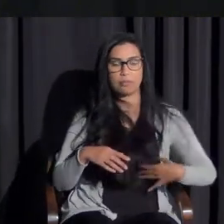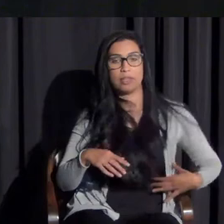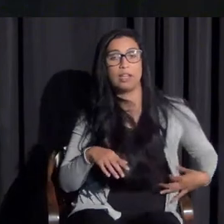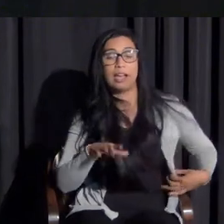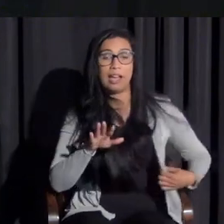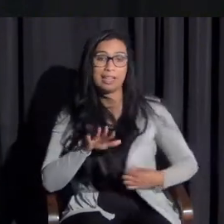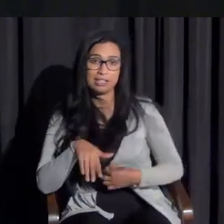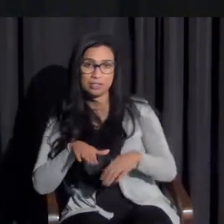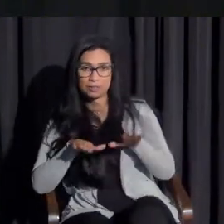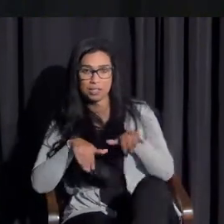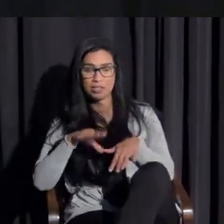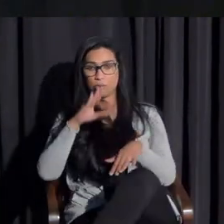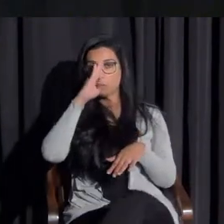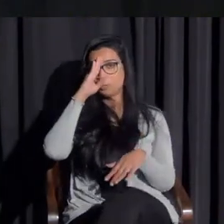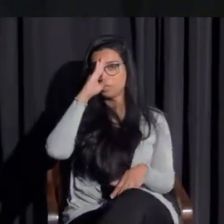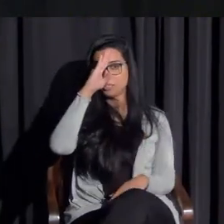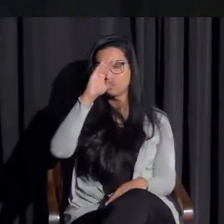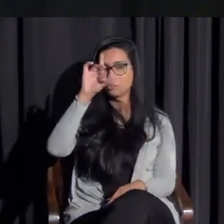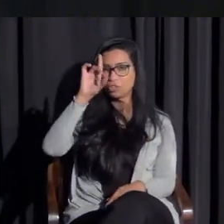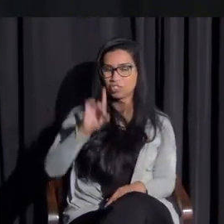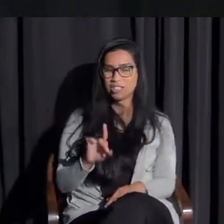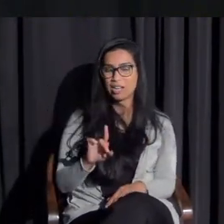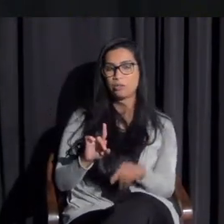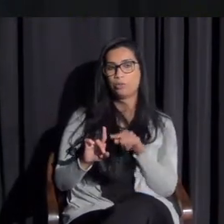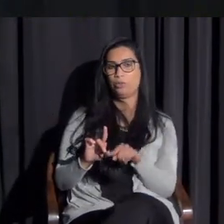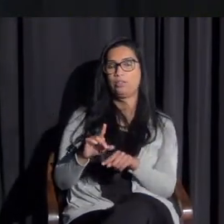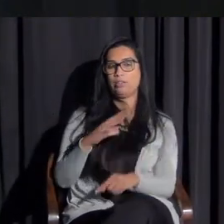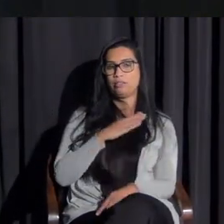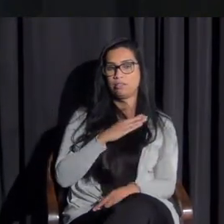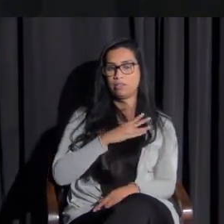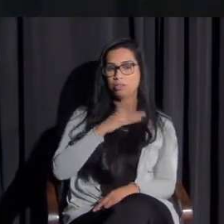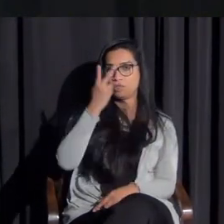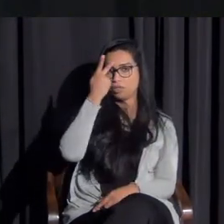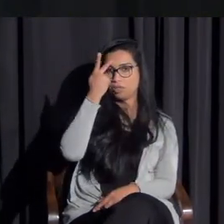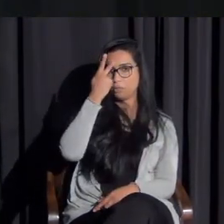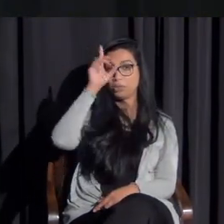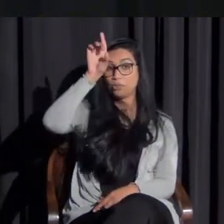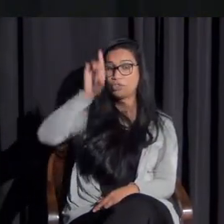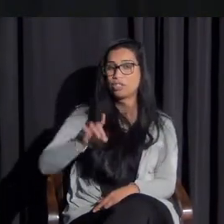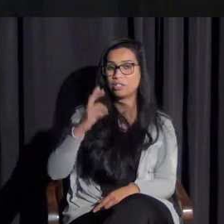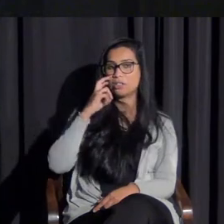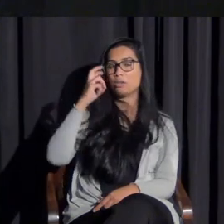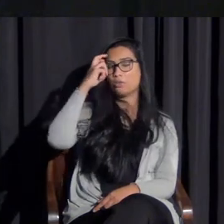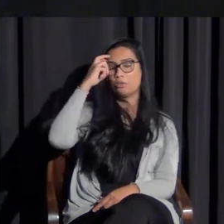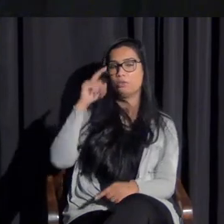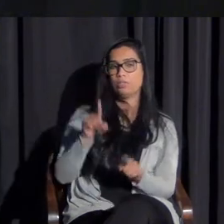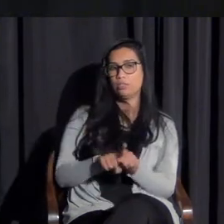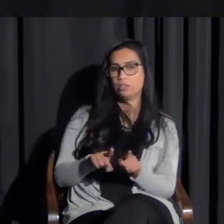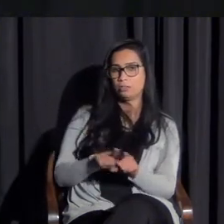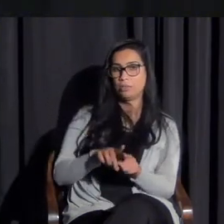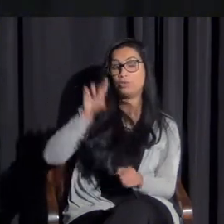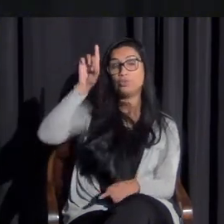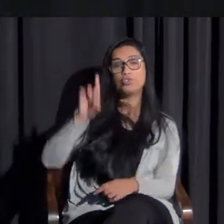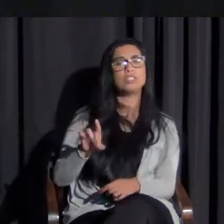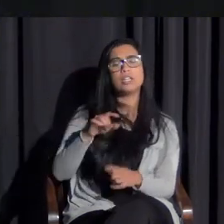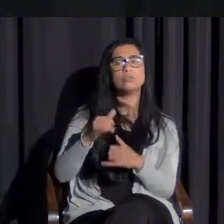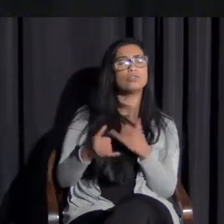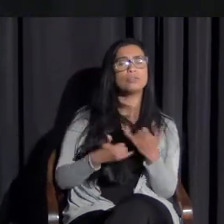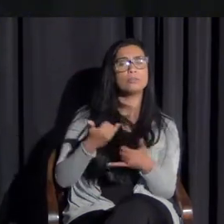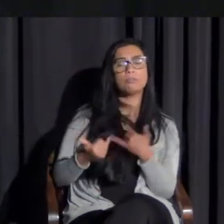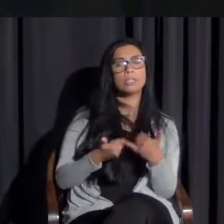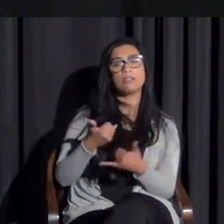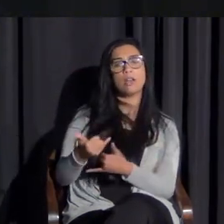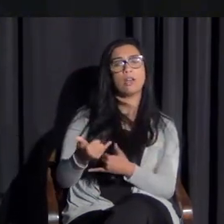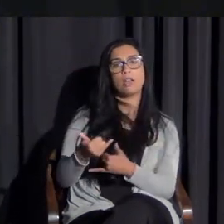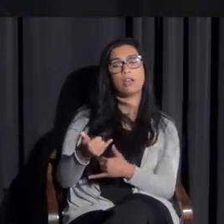princípios do direito à cidade, né? E, principalmente, né, o direito à cultura por meio do direito ao brincar mesmo, né? E